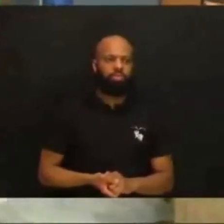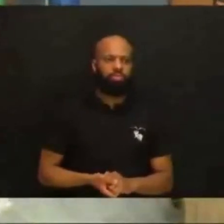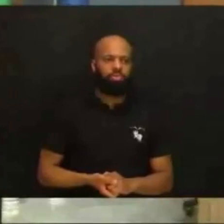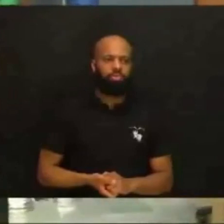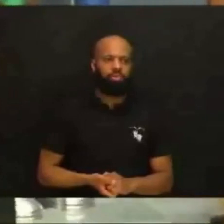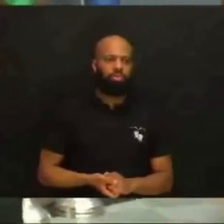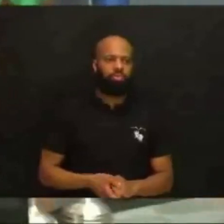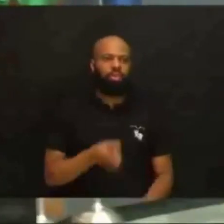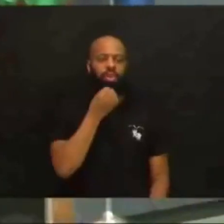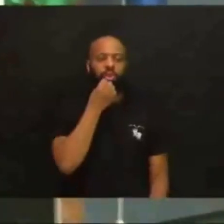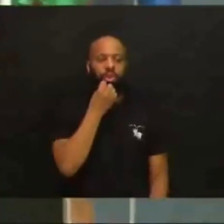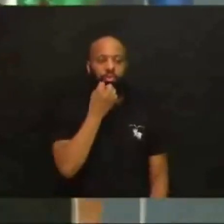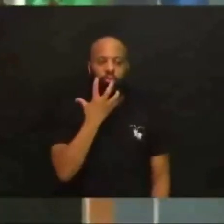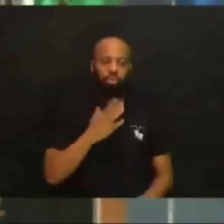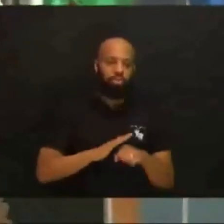Boa noite a todos.